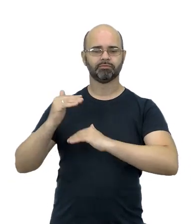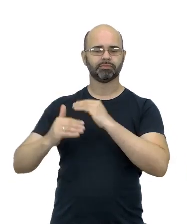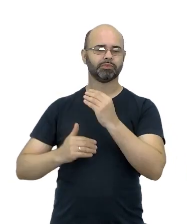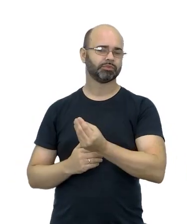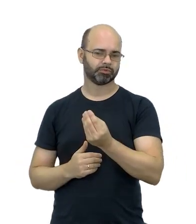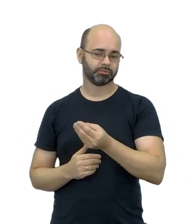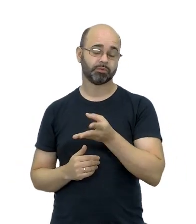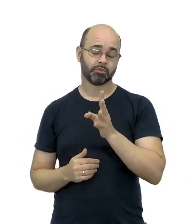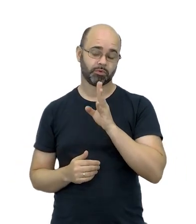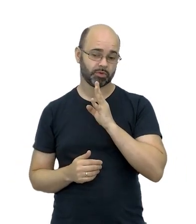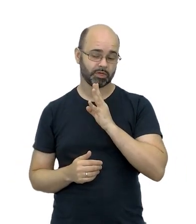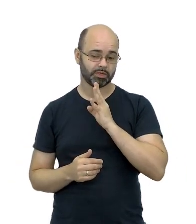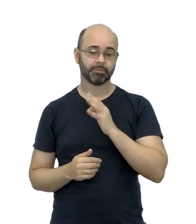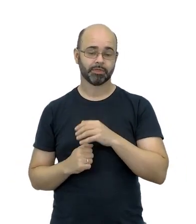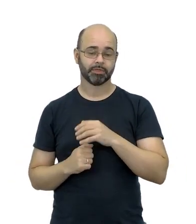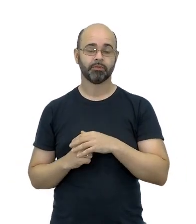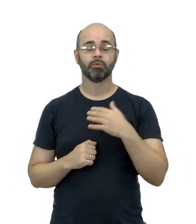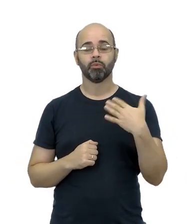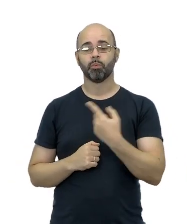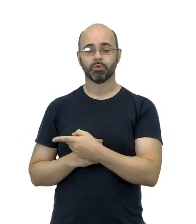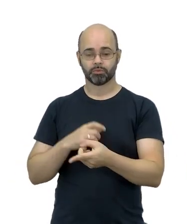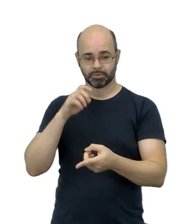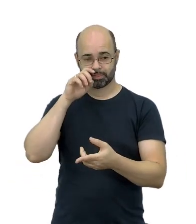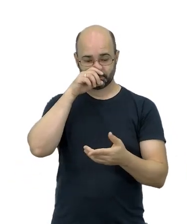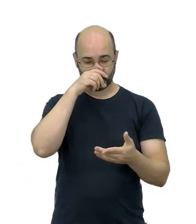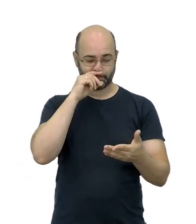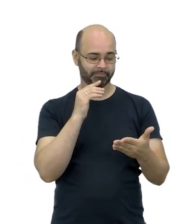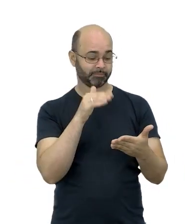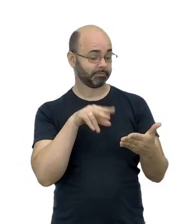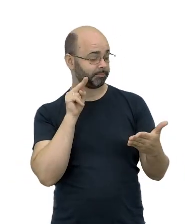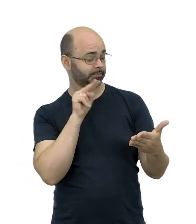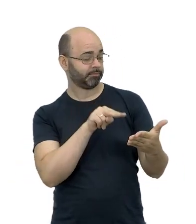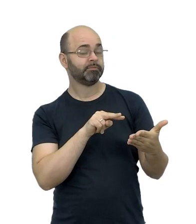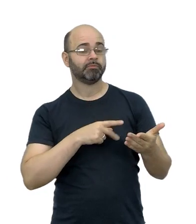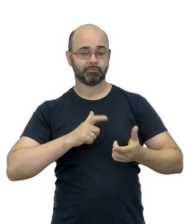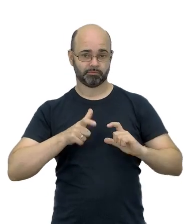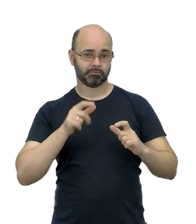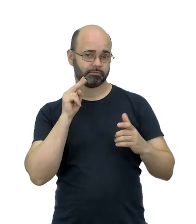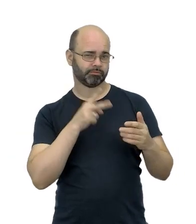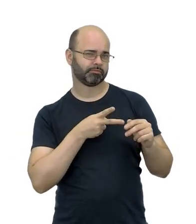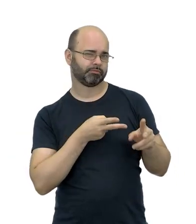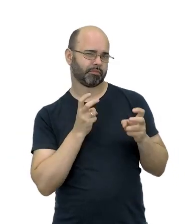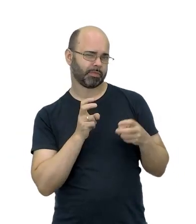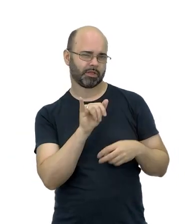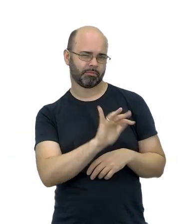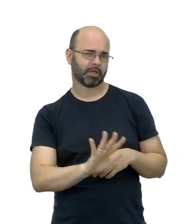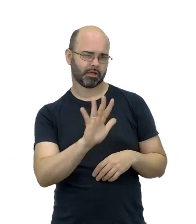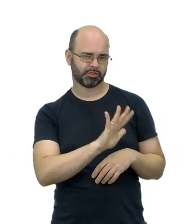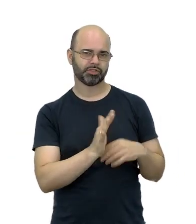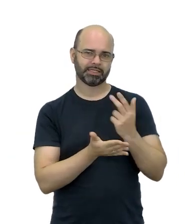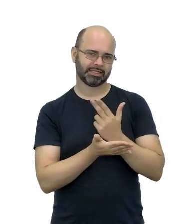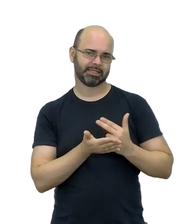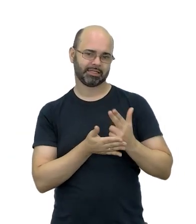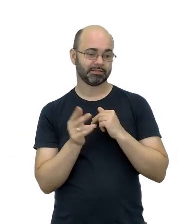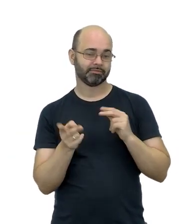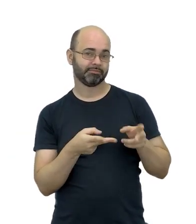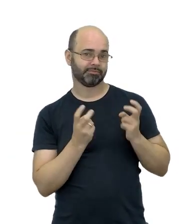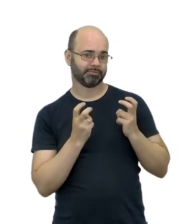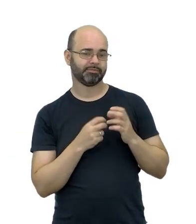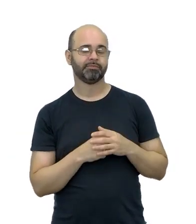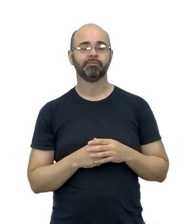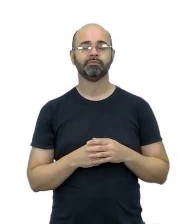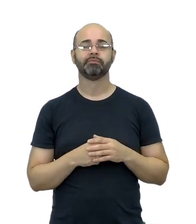de reconhecimento, quando os alunos reconhecem a figura geométrica pela imagem, ou seja, pelo seu desenho, as